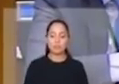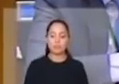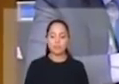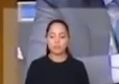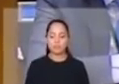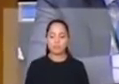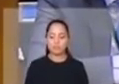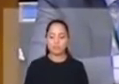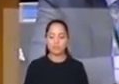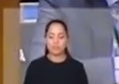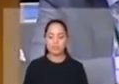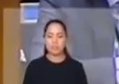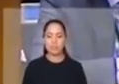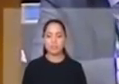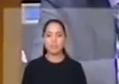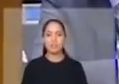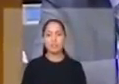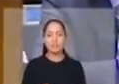Kim Kataguiri,